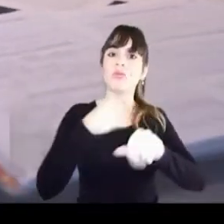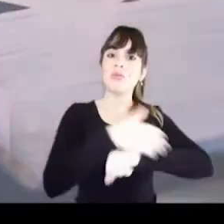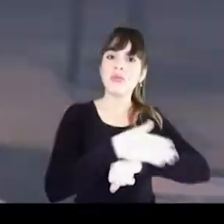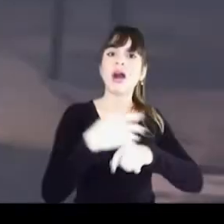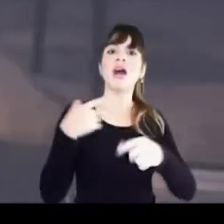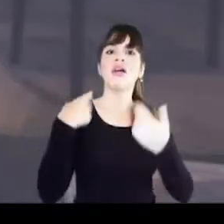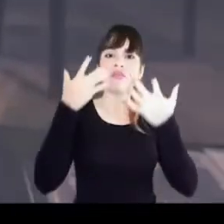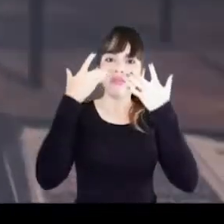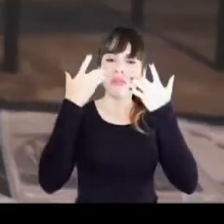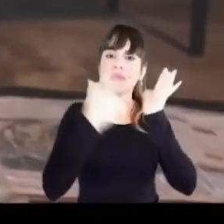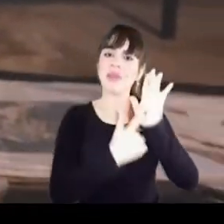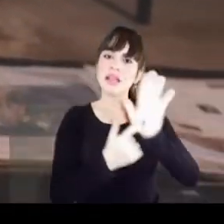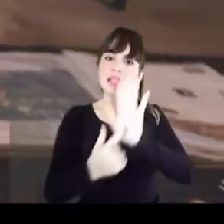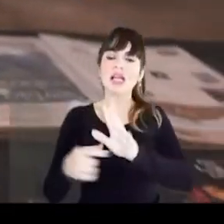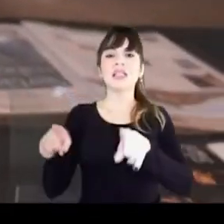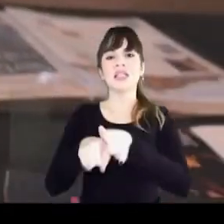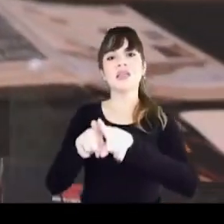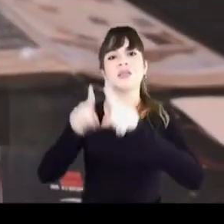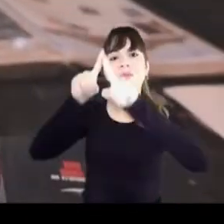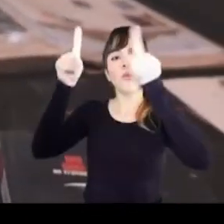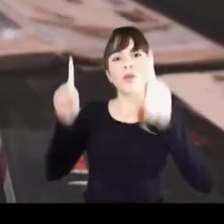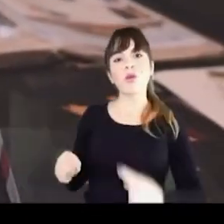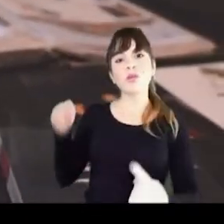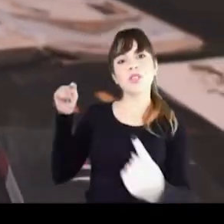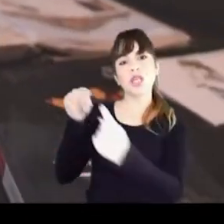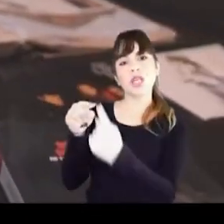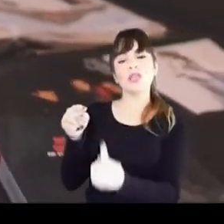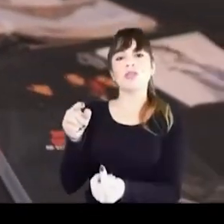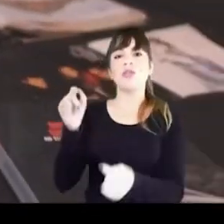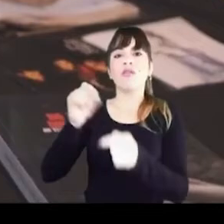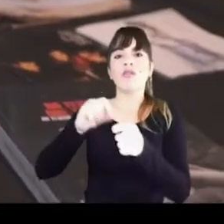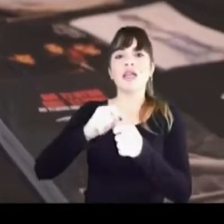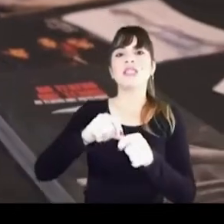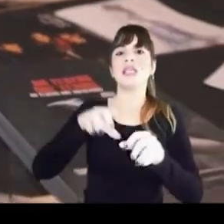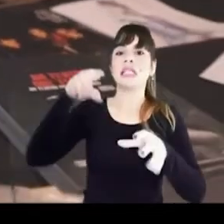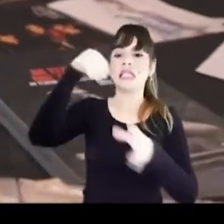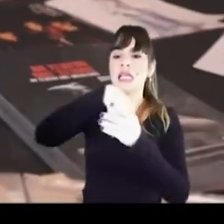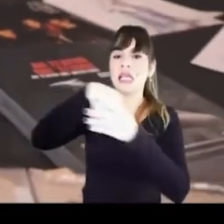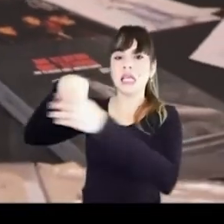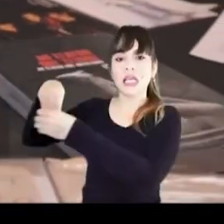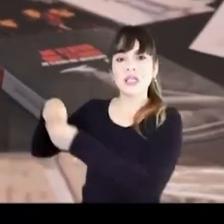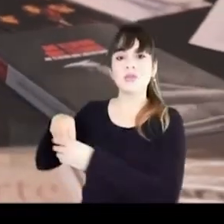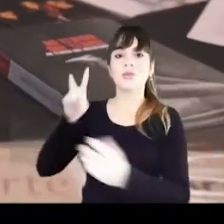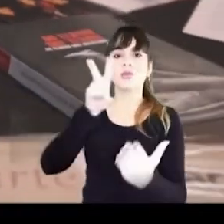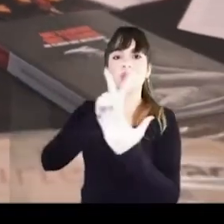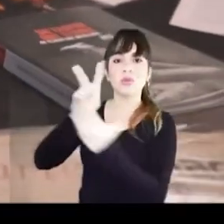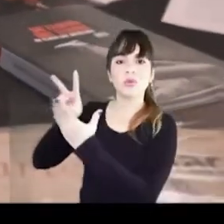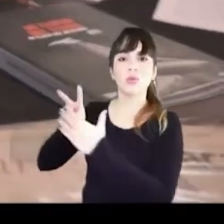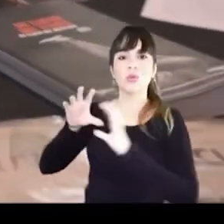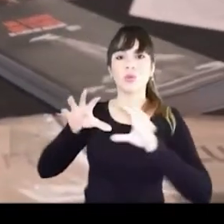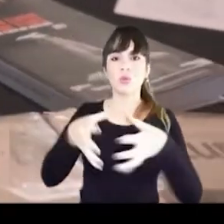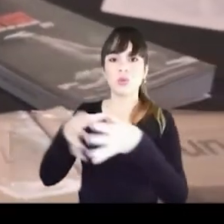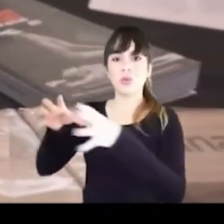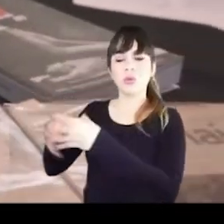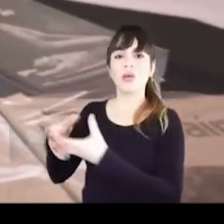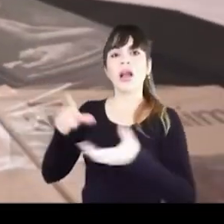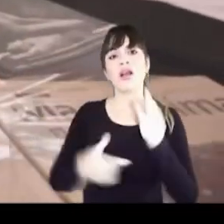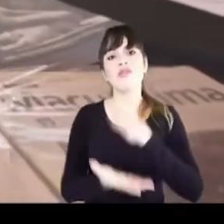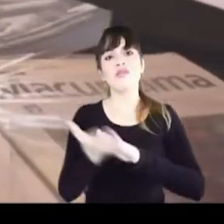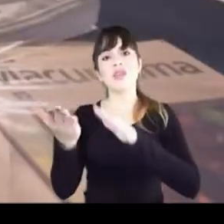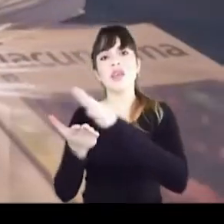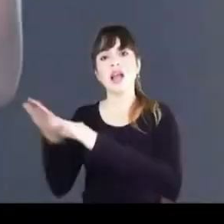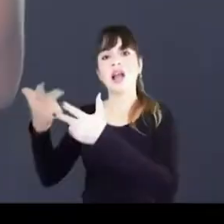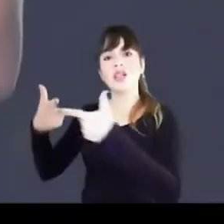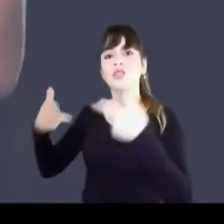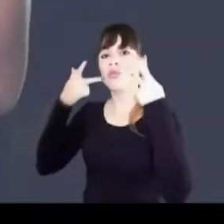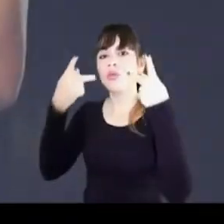já tinha também uma perspectiva de continuar fazer um projeto para circular nas comunidades indígenas, né? Essa